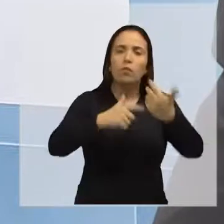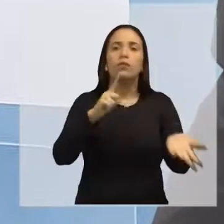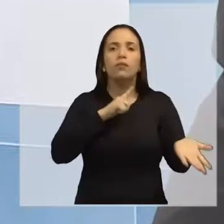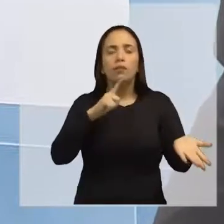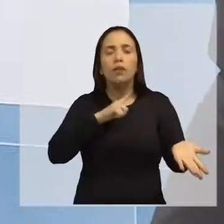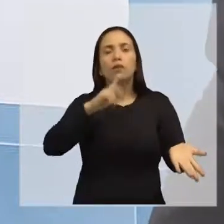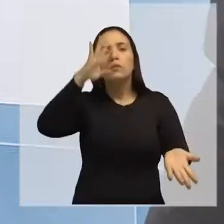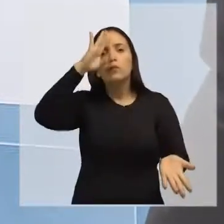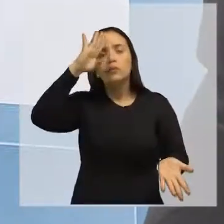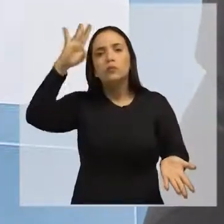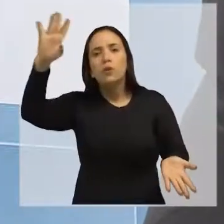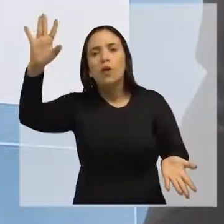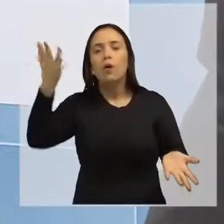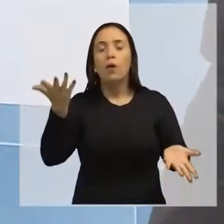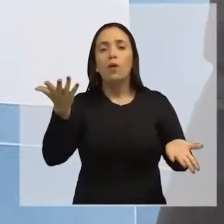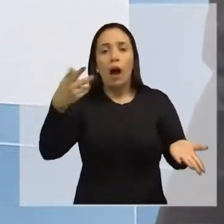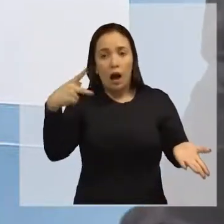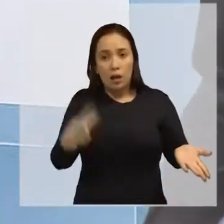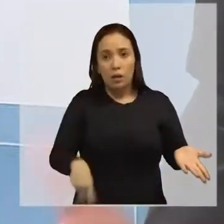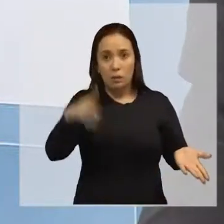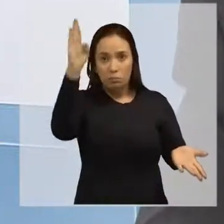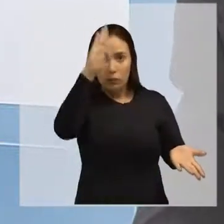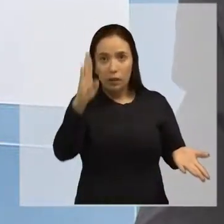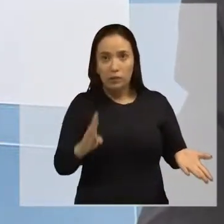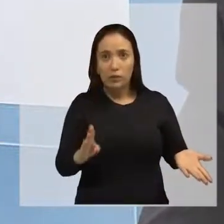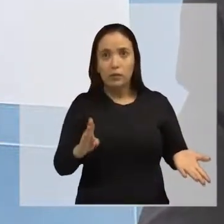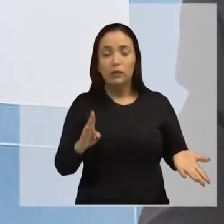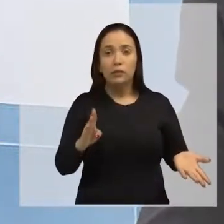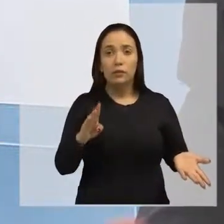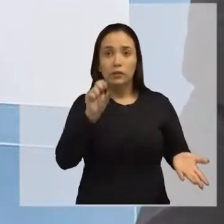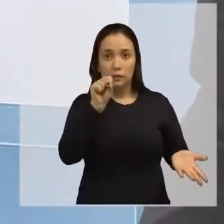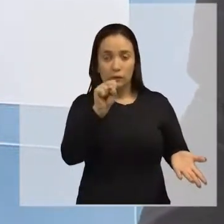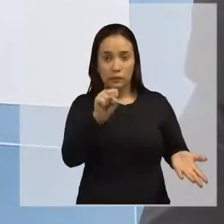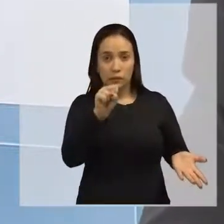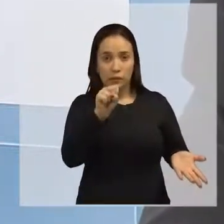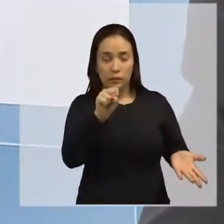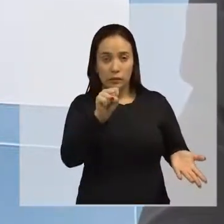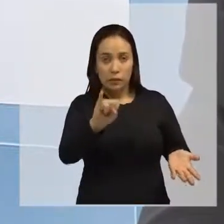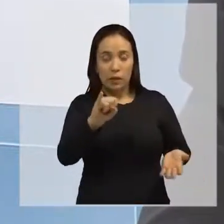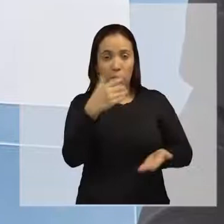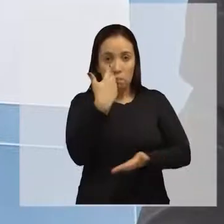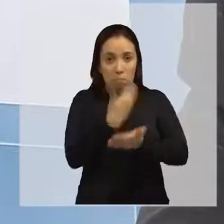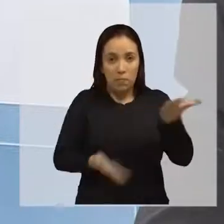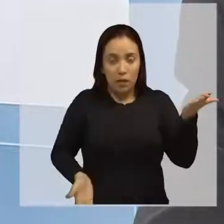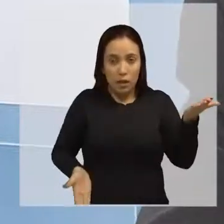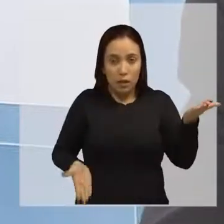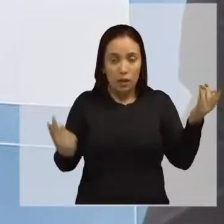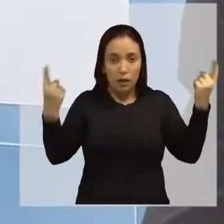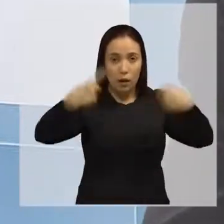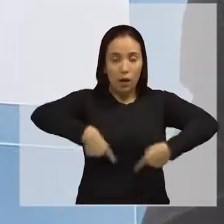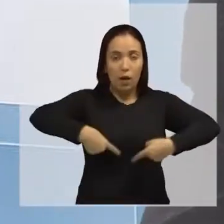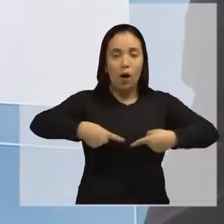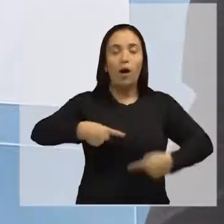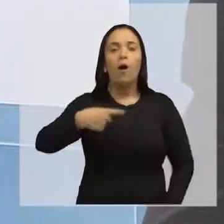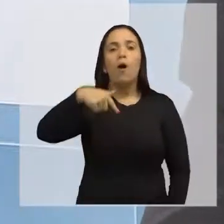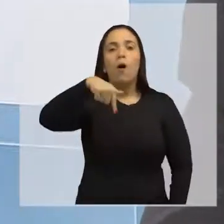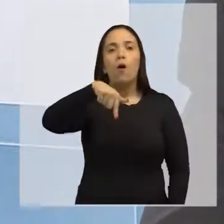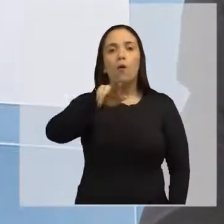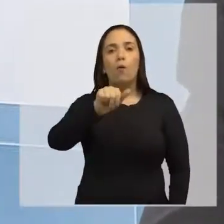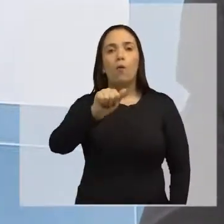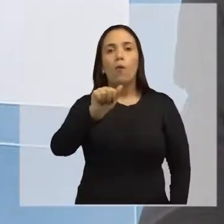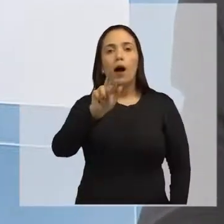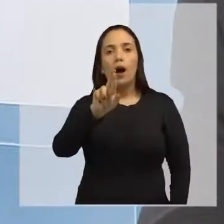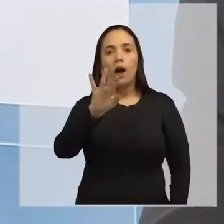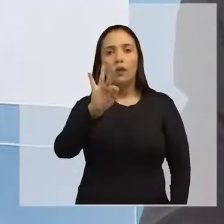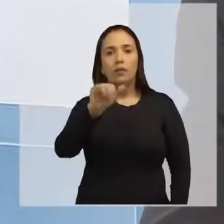sonho. O Brasil, se não chegar nas quartas de finais, é um desastre. Os jogadores estão defenestrados e